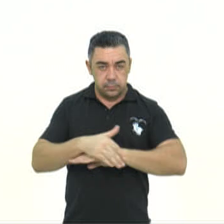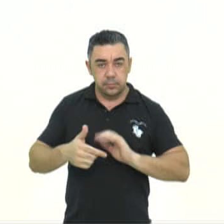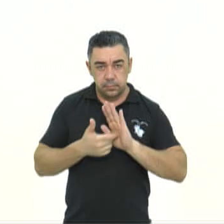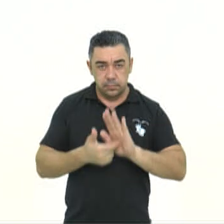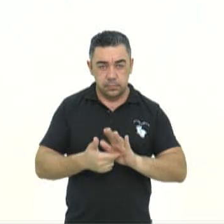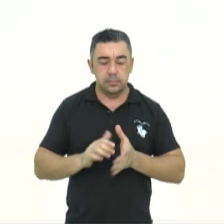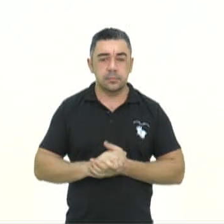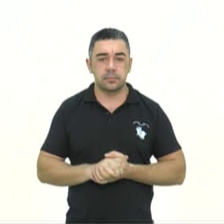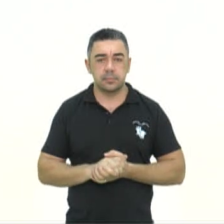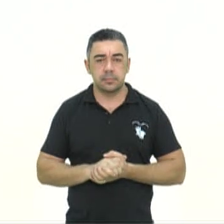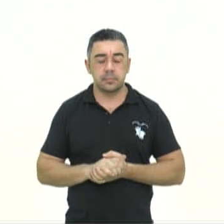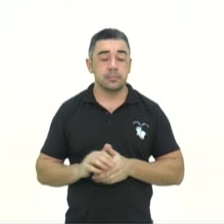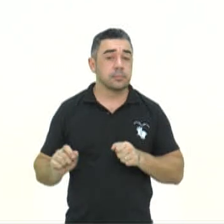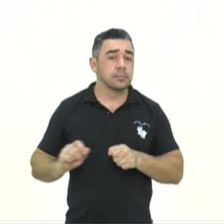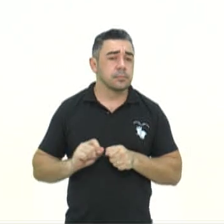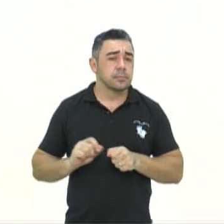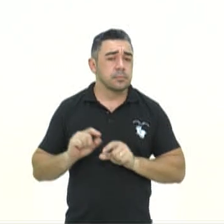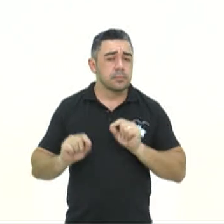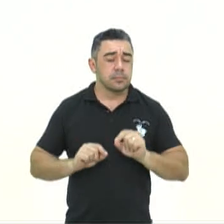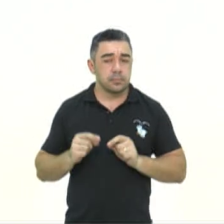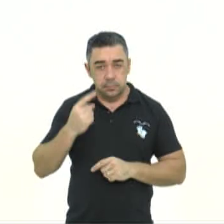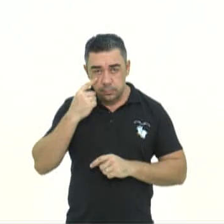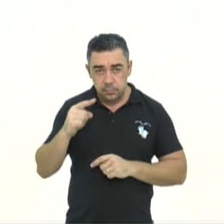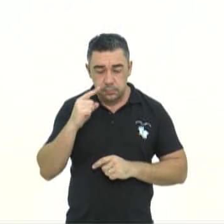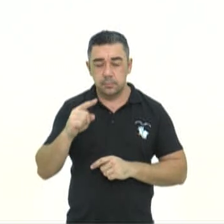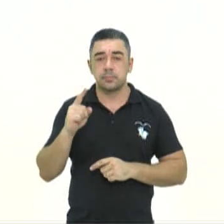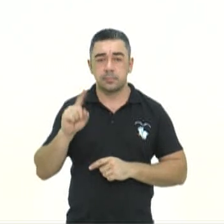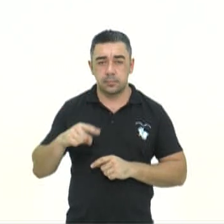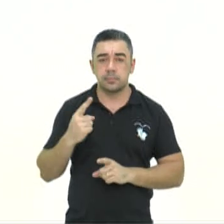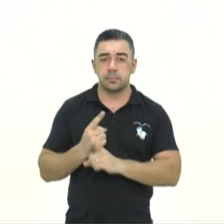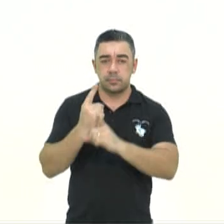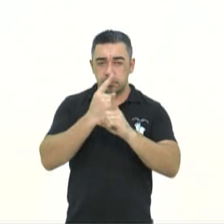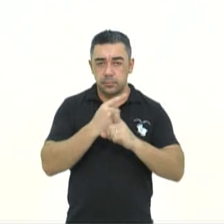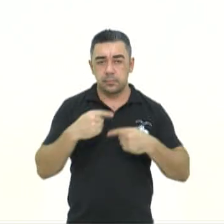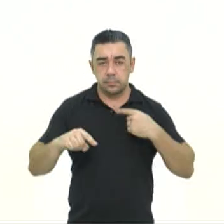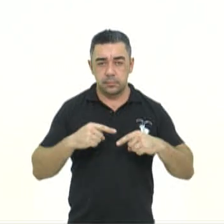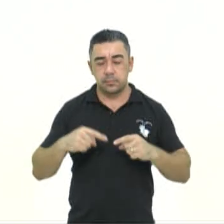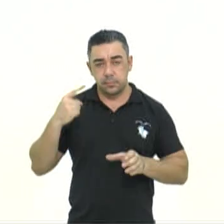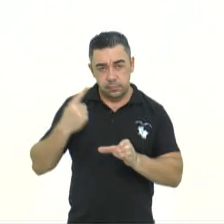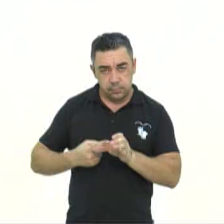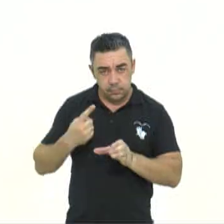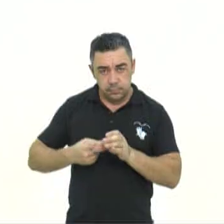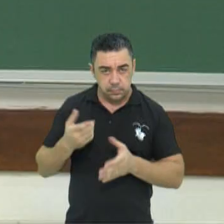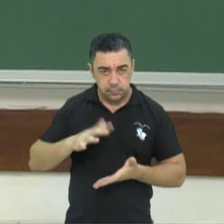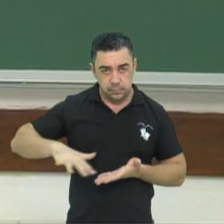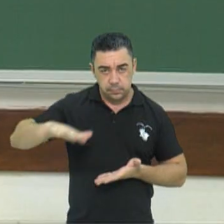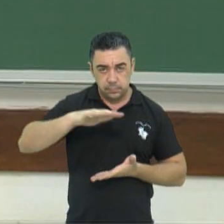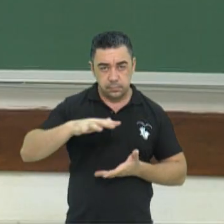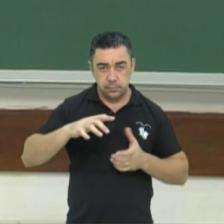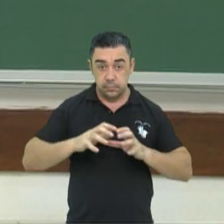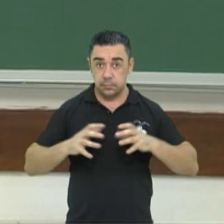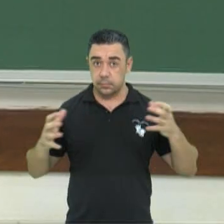presentes, né, realizando um mapeamento da música em grandes centros urbanos. Então aqui